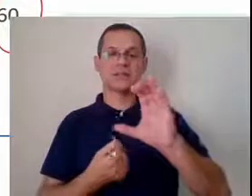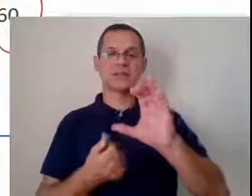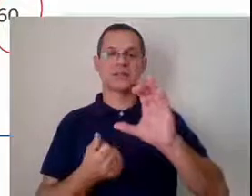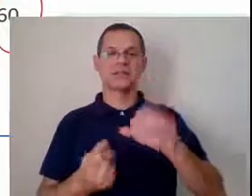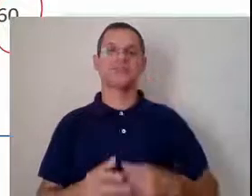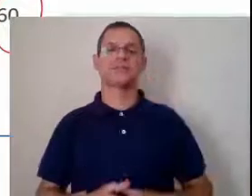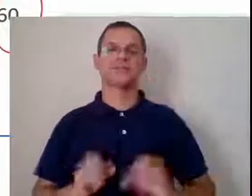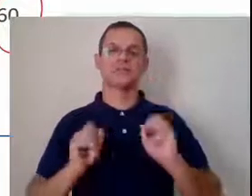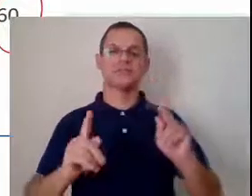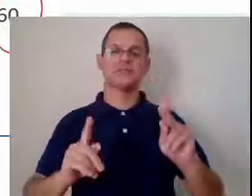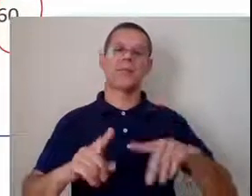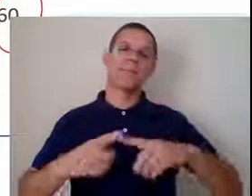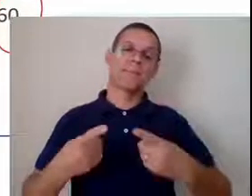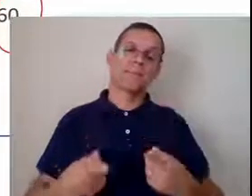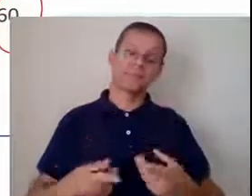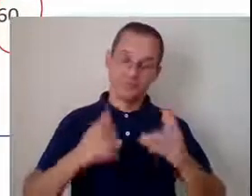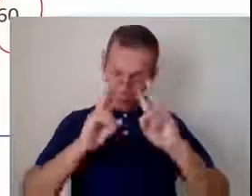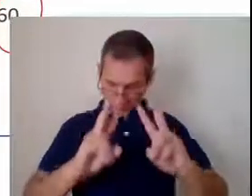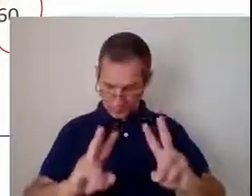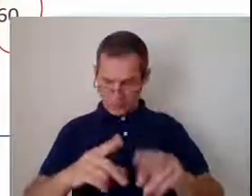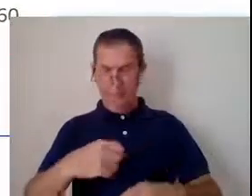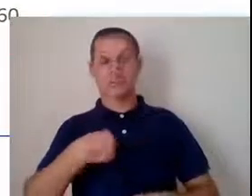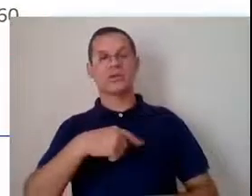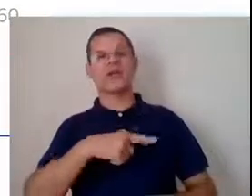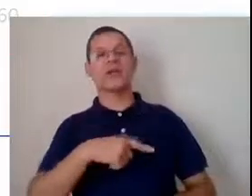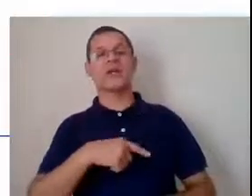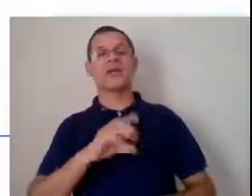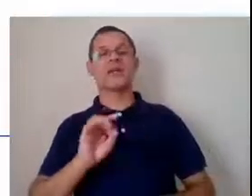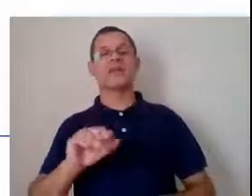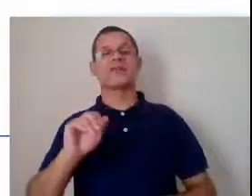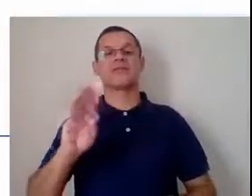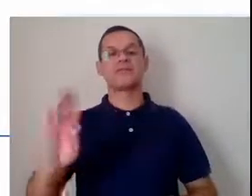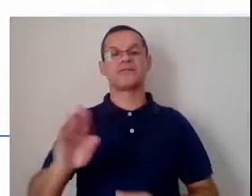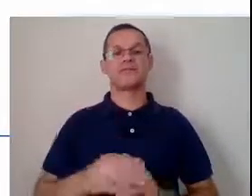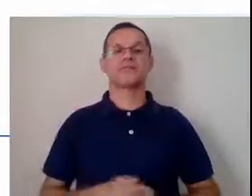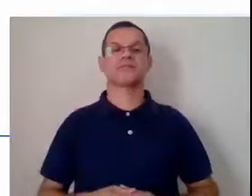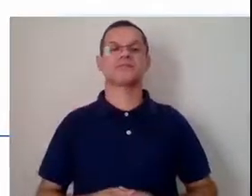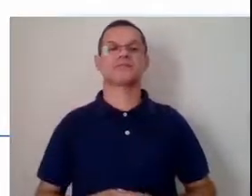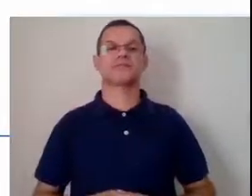consumidores, ok? Vamos ver quantos eu tenho apenas em B.